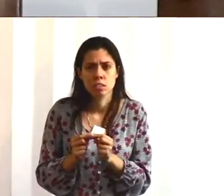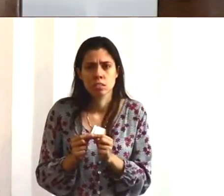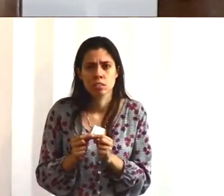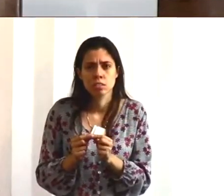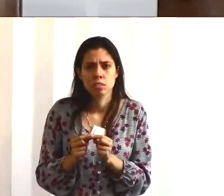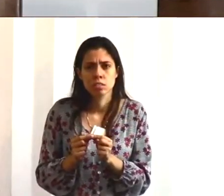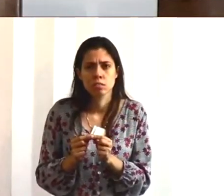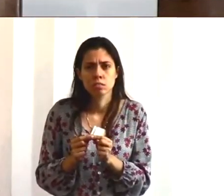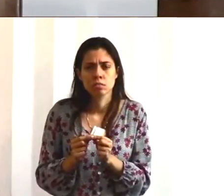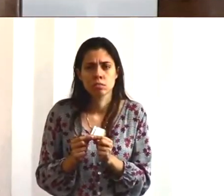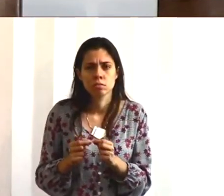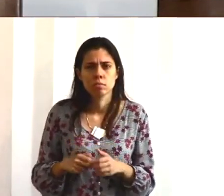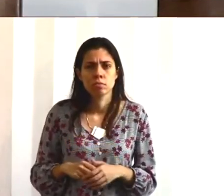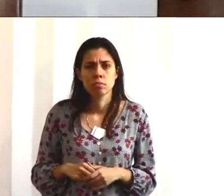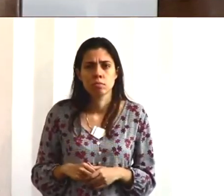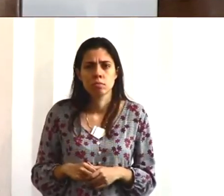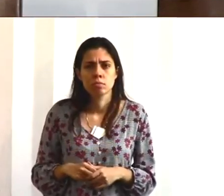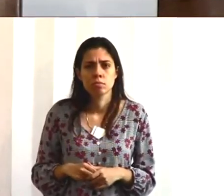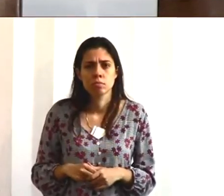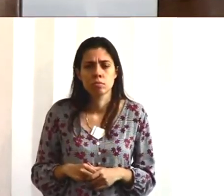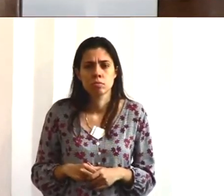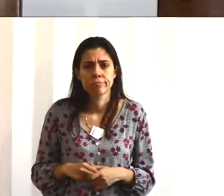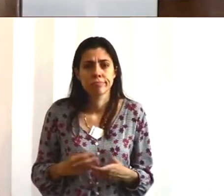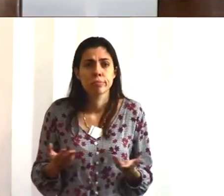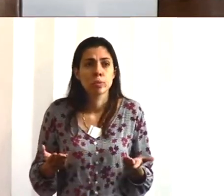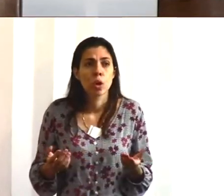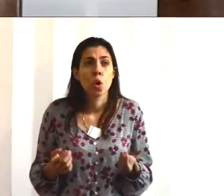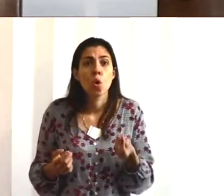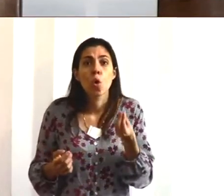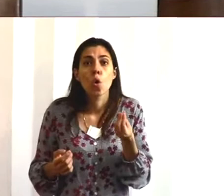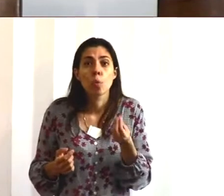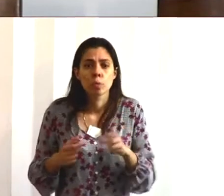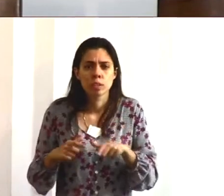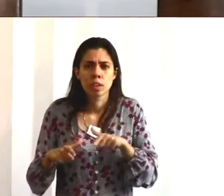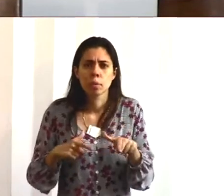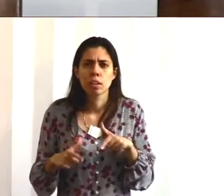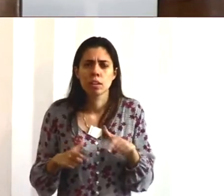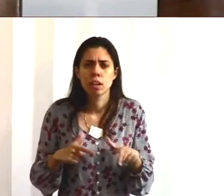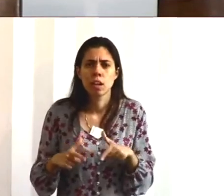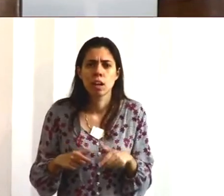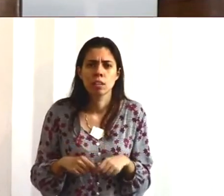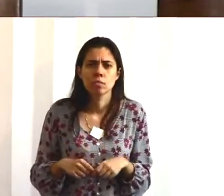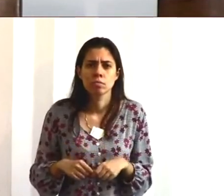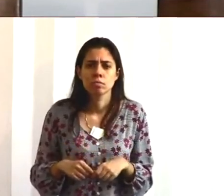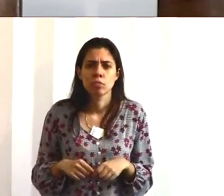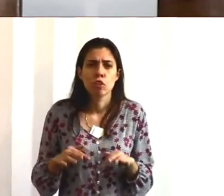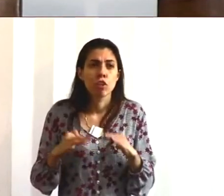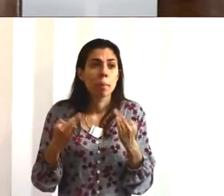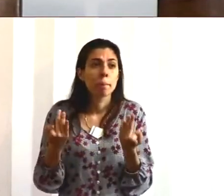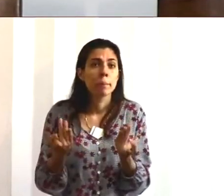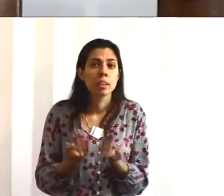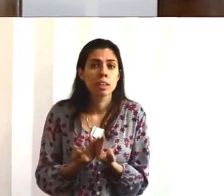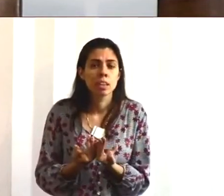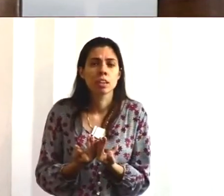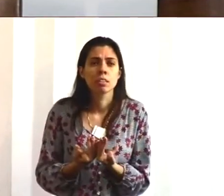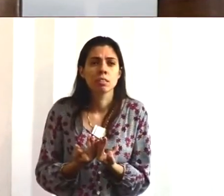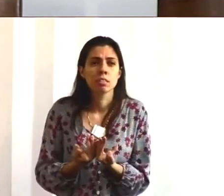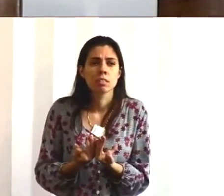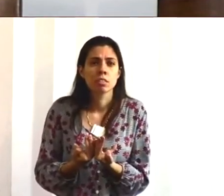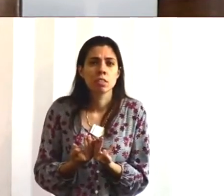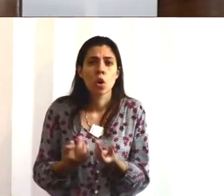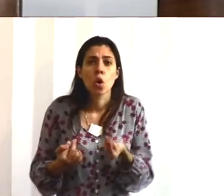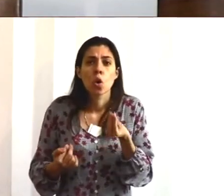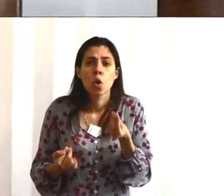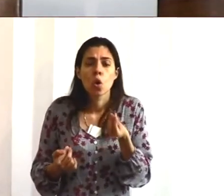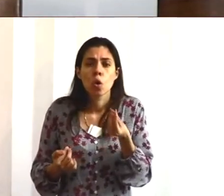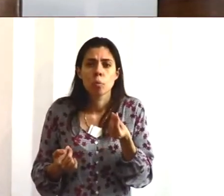que talvez eu não consiga mais entrar no mercado de trabalho. O que será agora da minha família? O que será? O